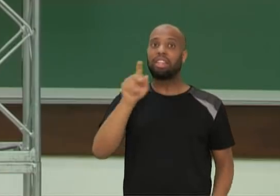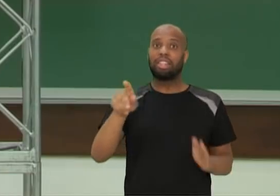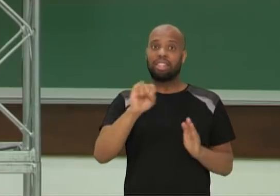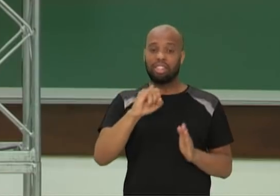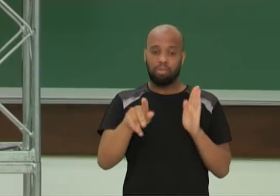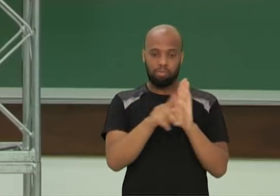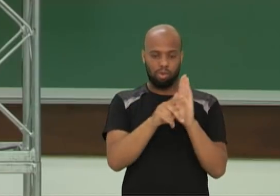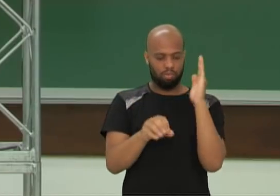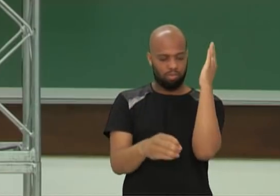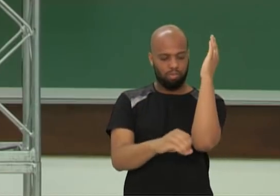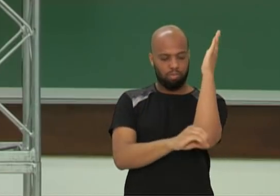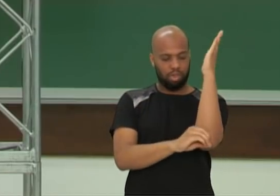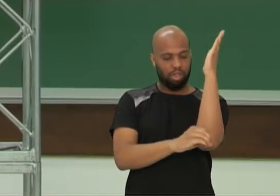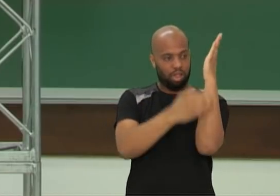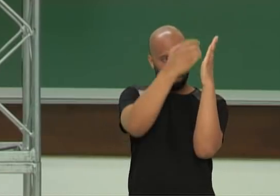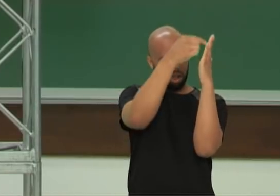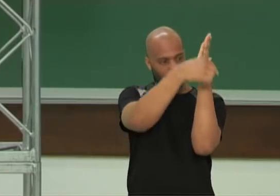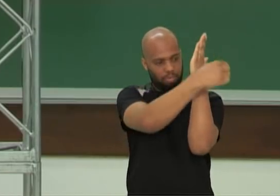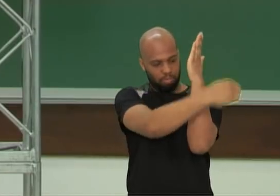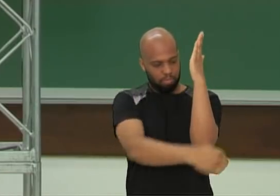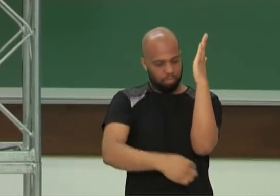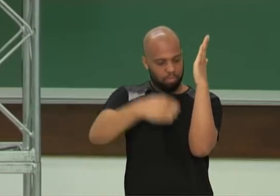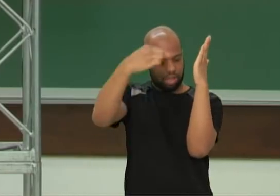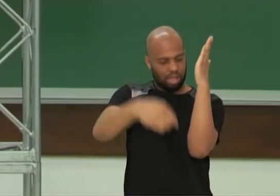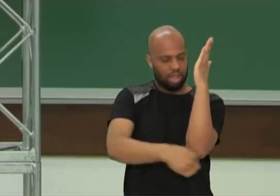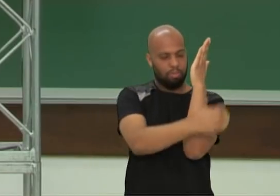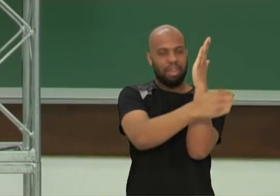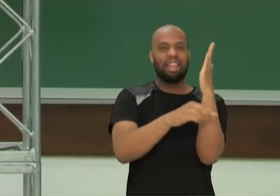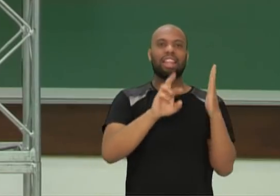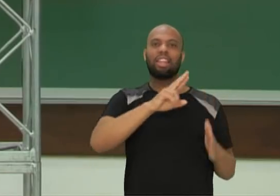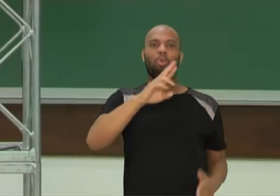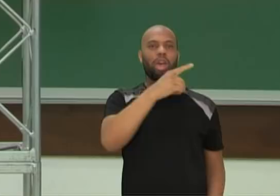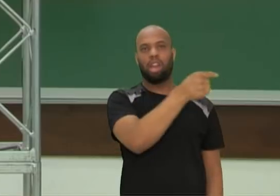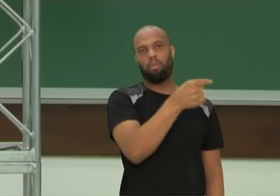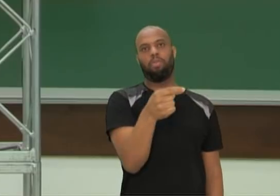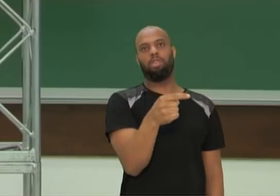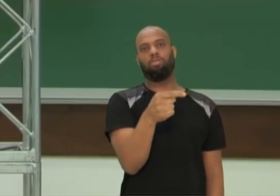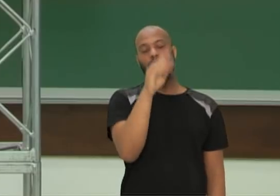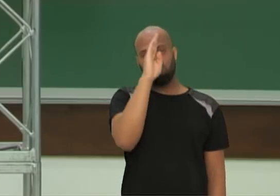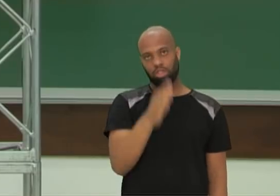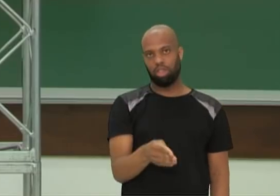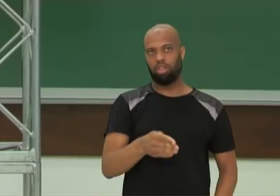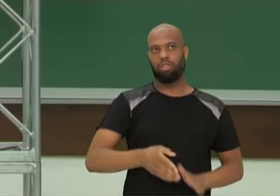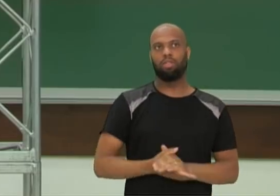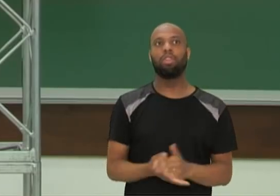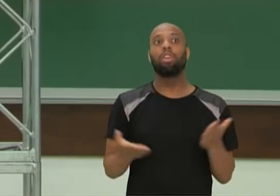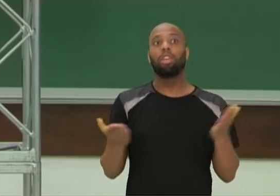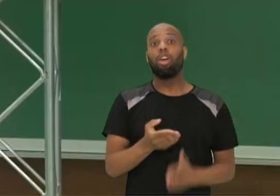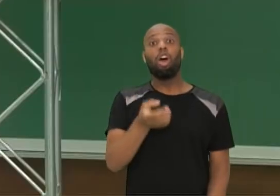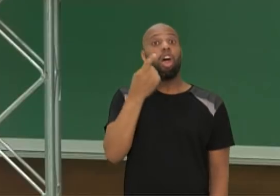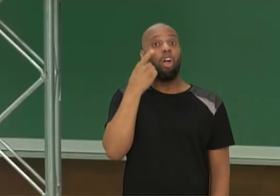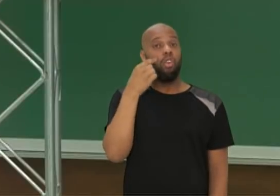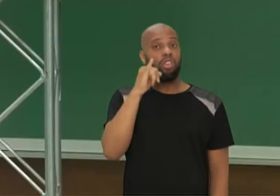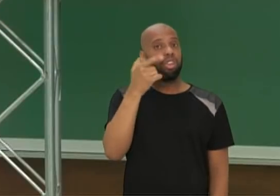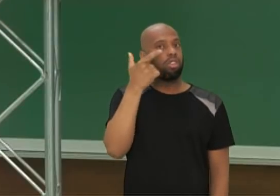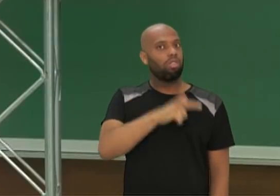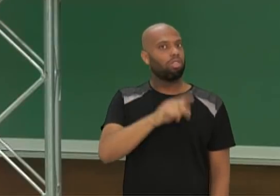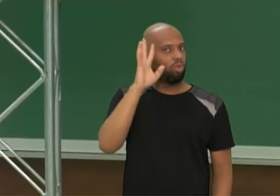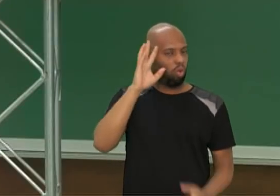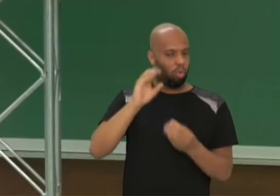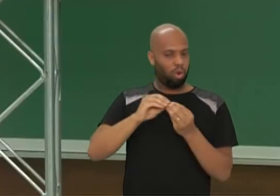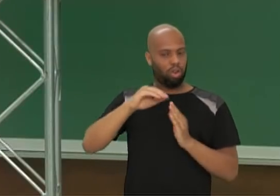estaria subtraindo aqui nem esse menos 2 e nem esse 1, tá? Então, vamos ver se vocês prestaram atenção a tudo